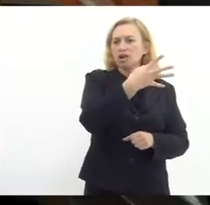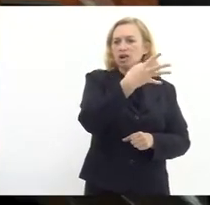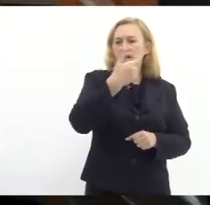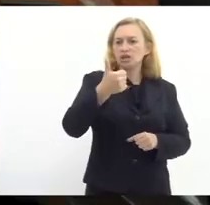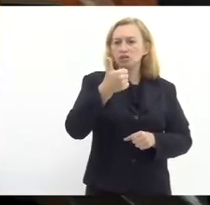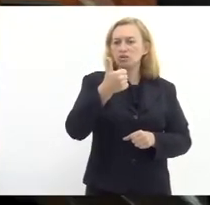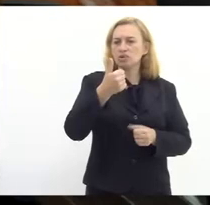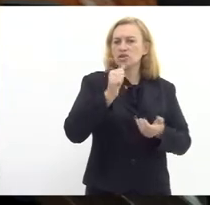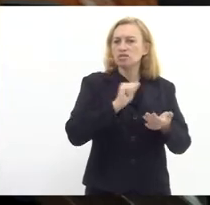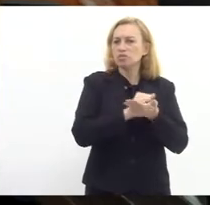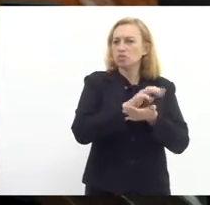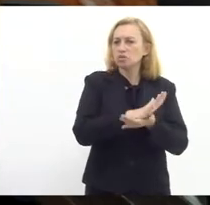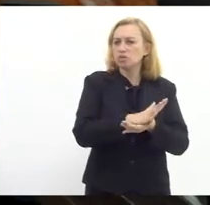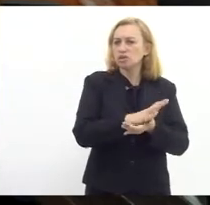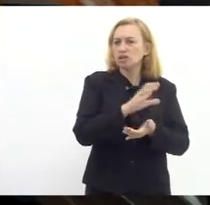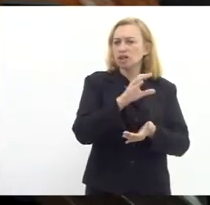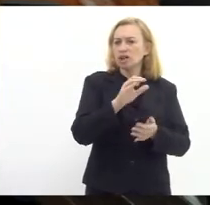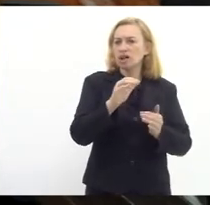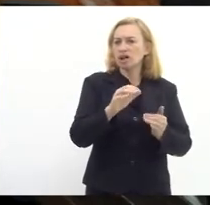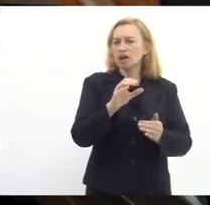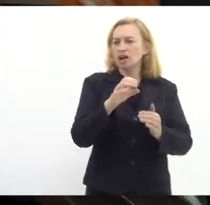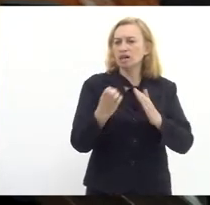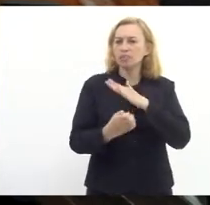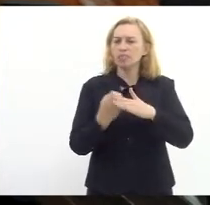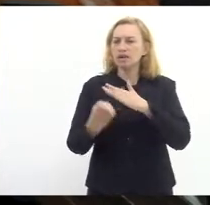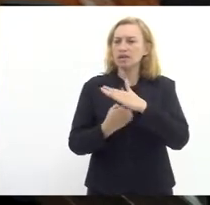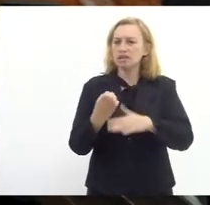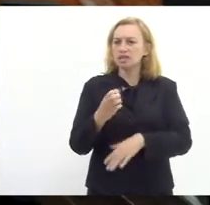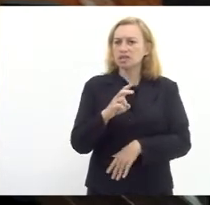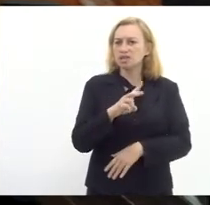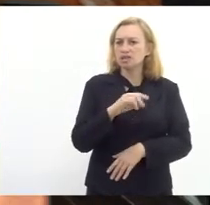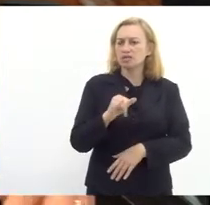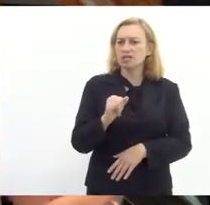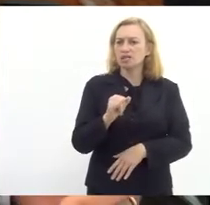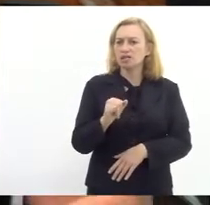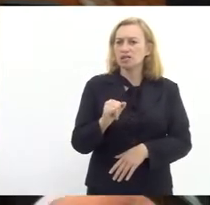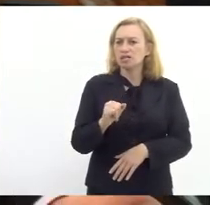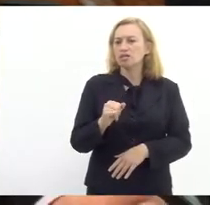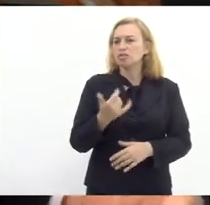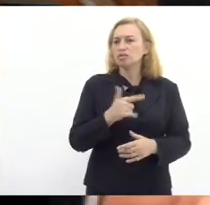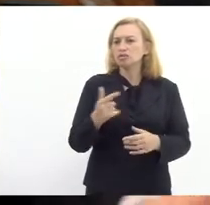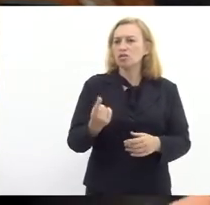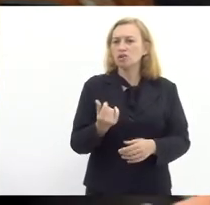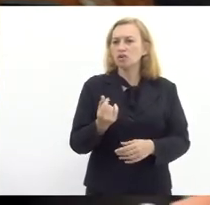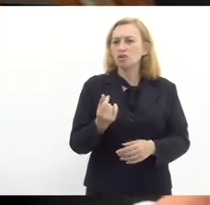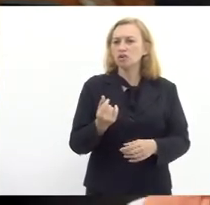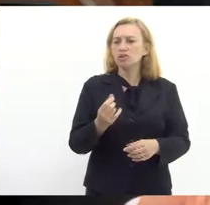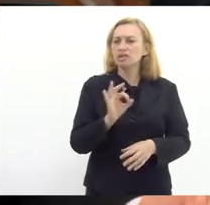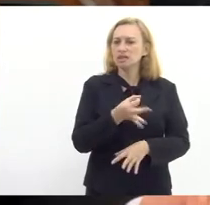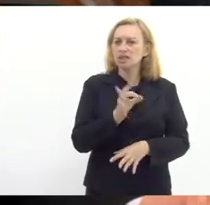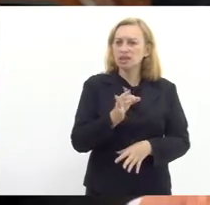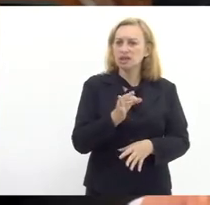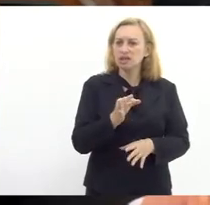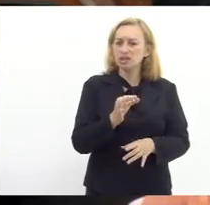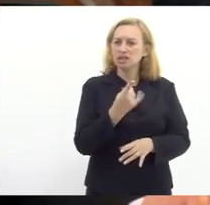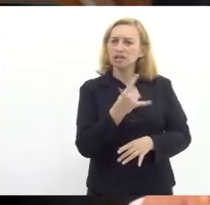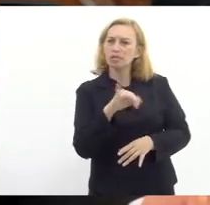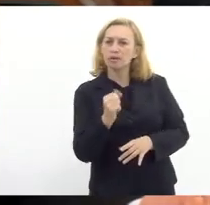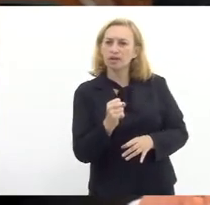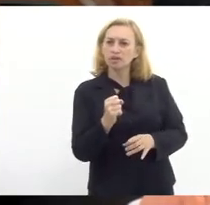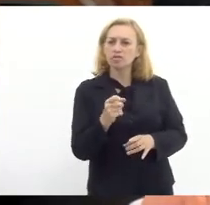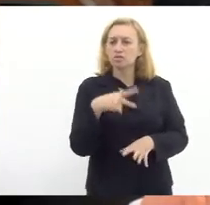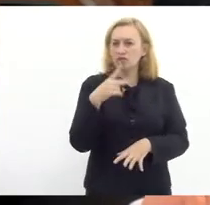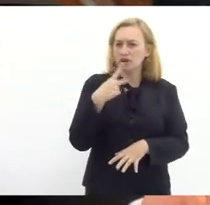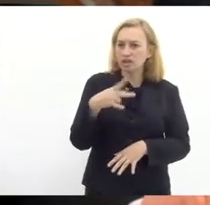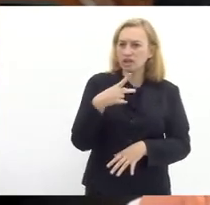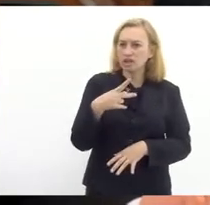multas à Supervia. Eu não tenho aqui os valores delas todas. Com certeza elas estão aqui na planilha, deputada. E como eu falei para a